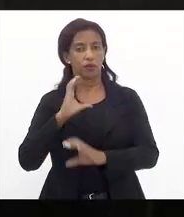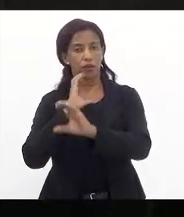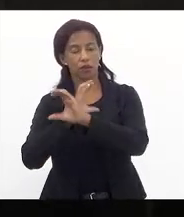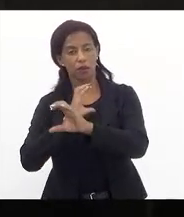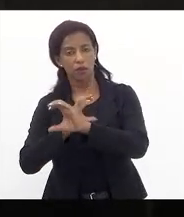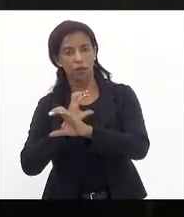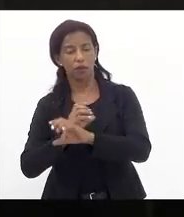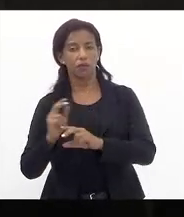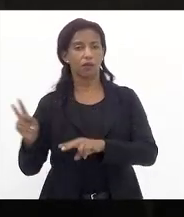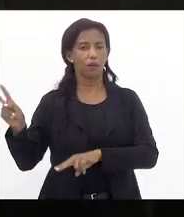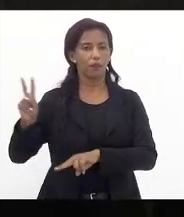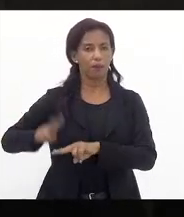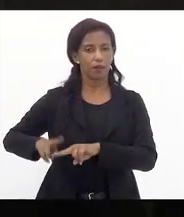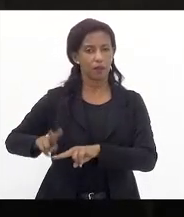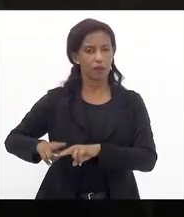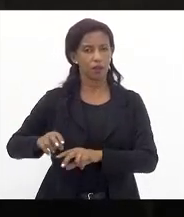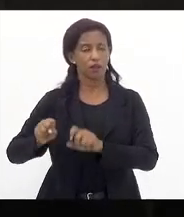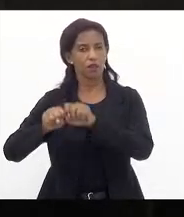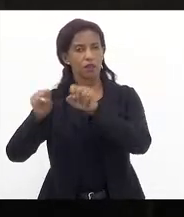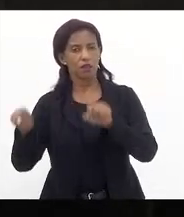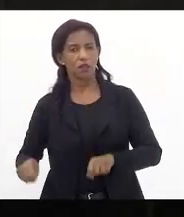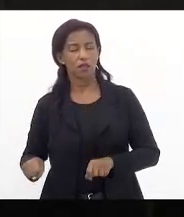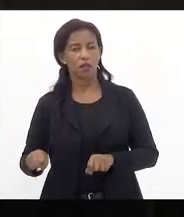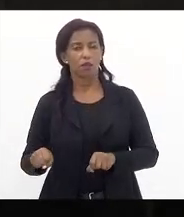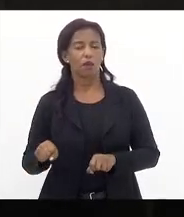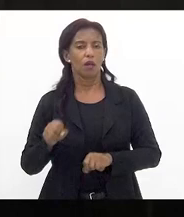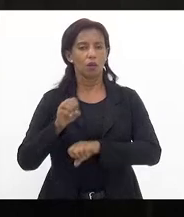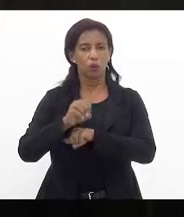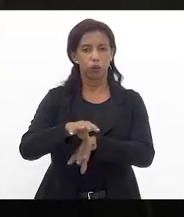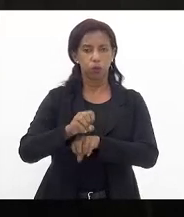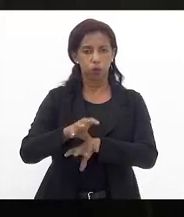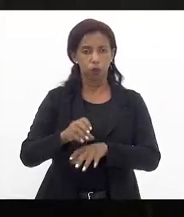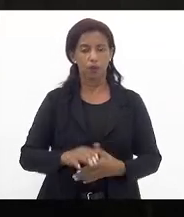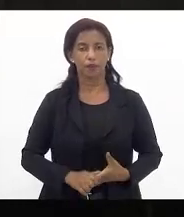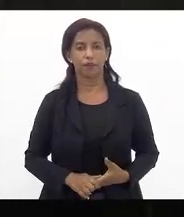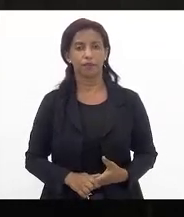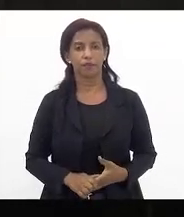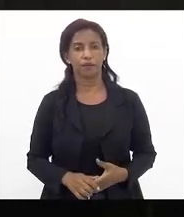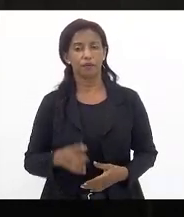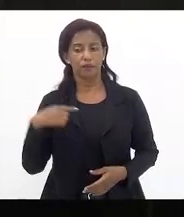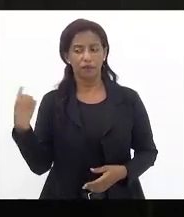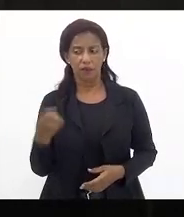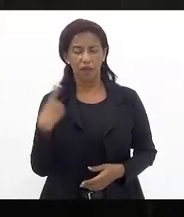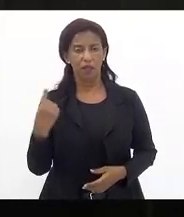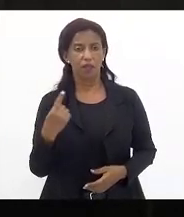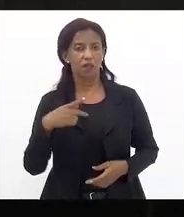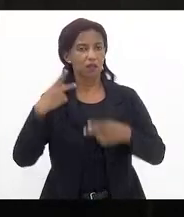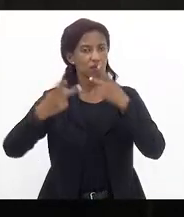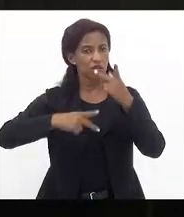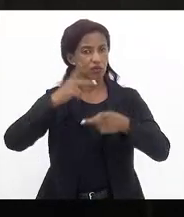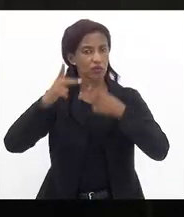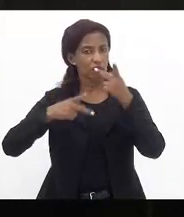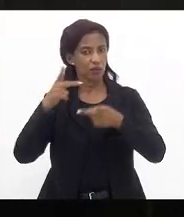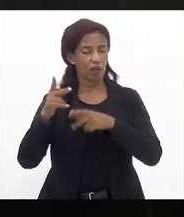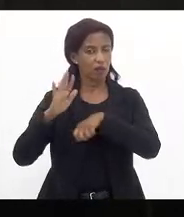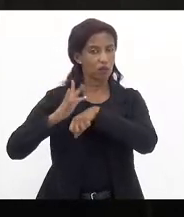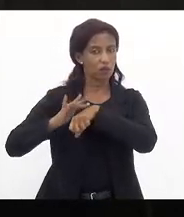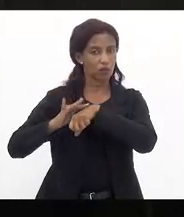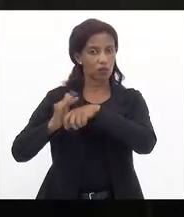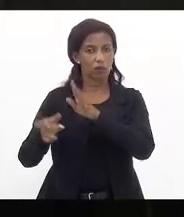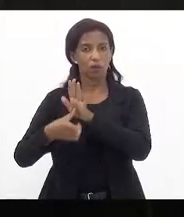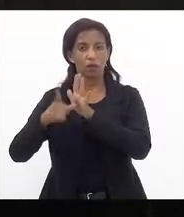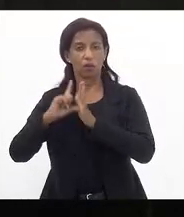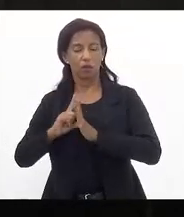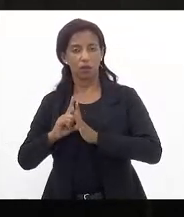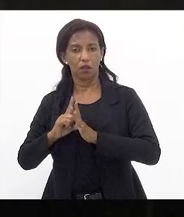sistema penitenciário, sistema socioeducativo, que ainda que a gente fale de uma doença